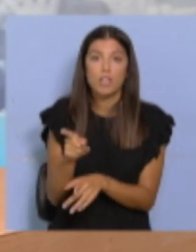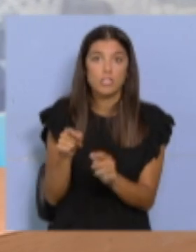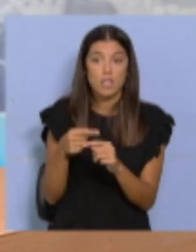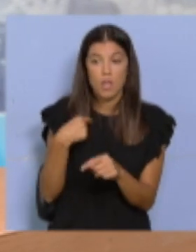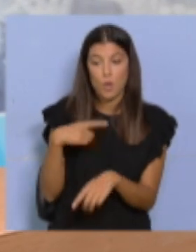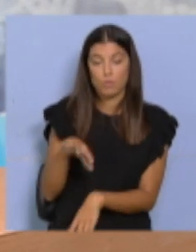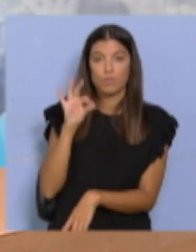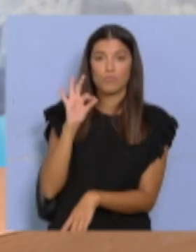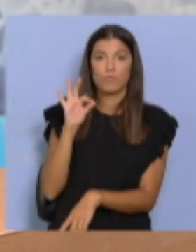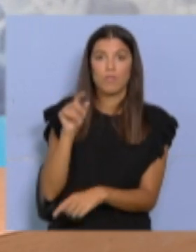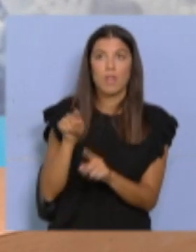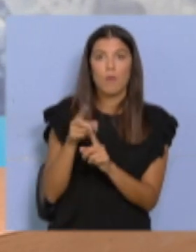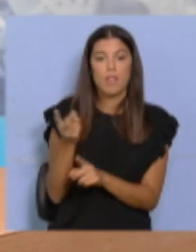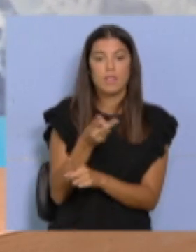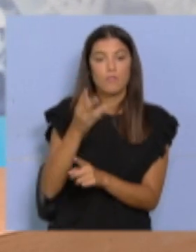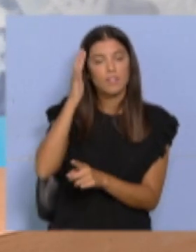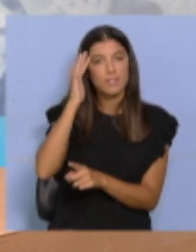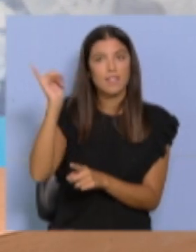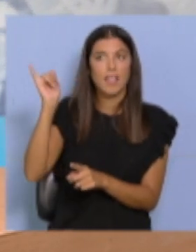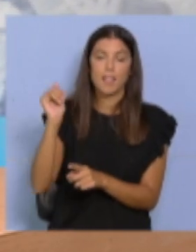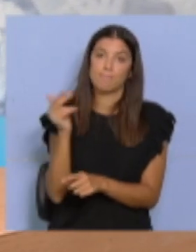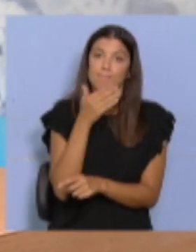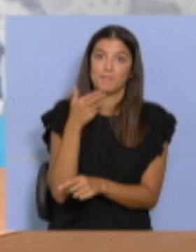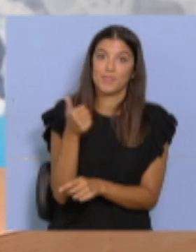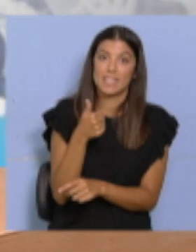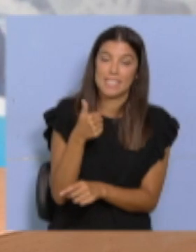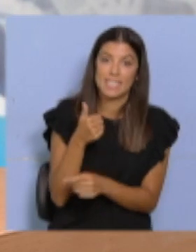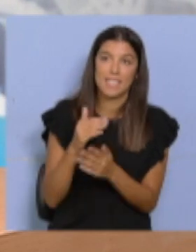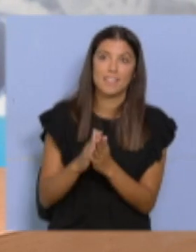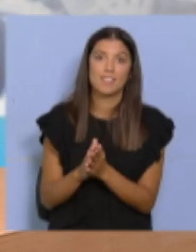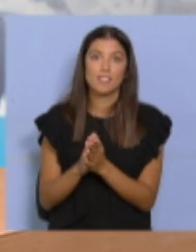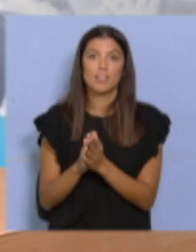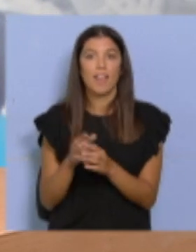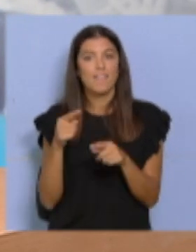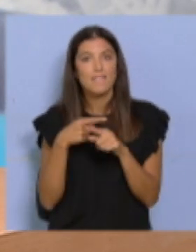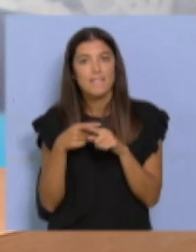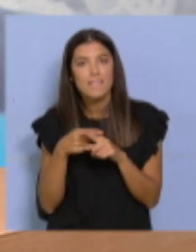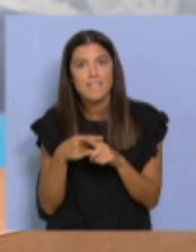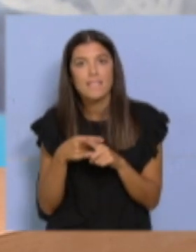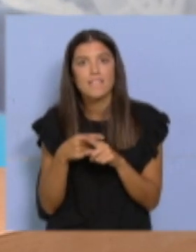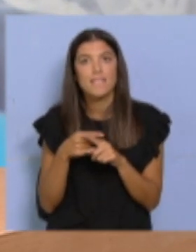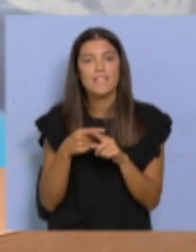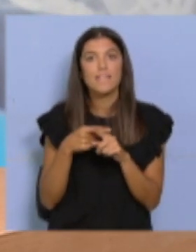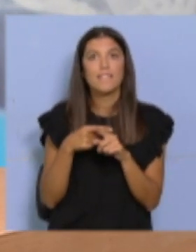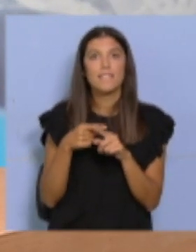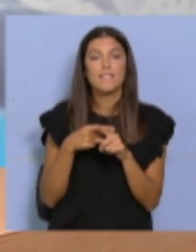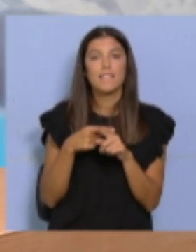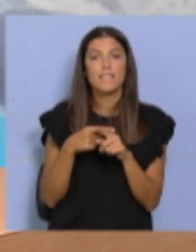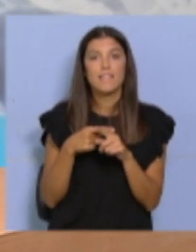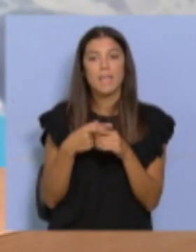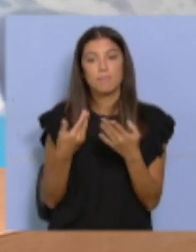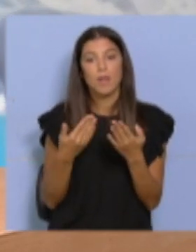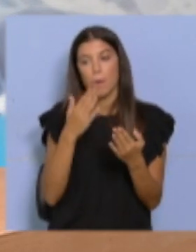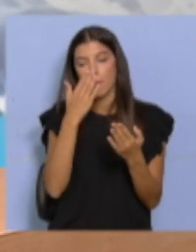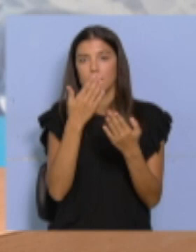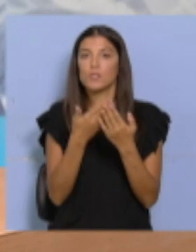isso são duas ideias muito belas, muito interessantes até para nós vivermos nesta atitude.